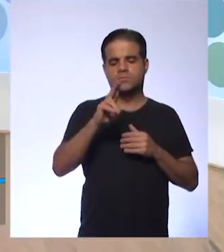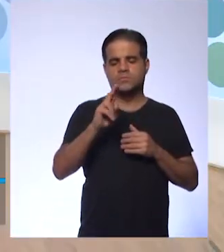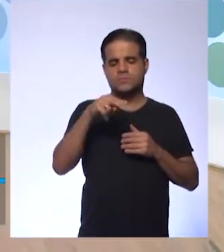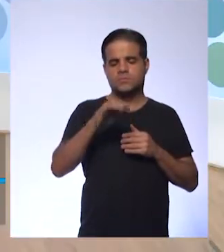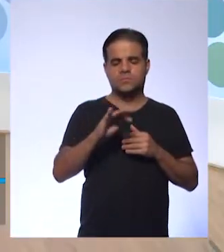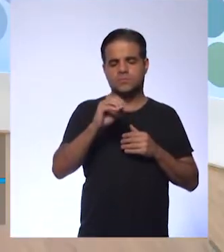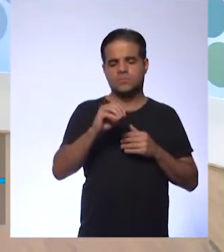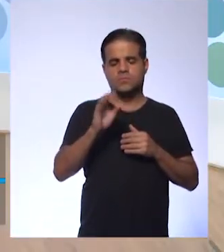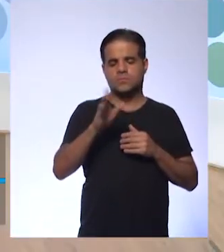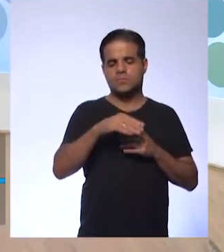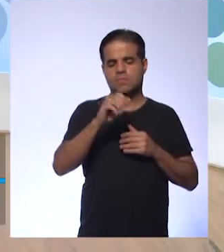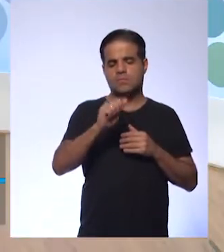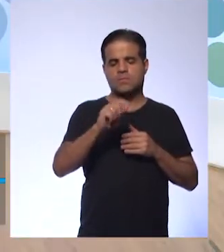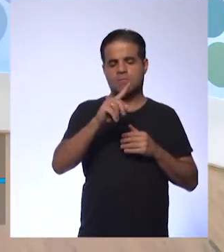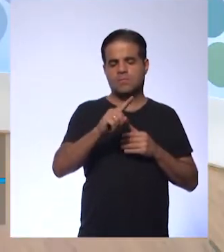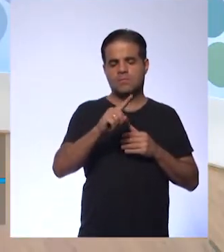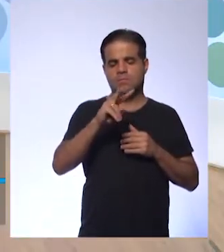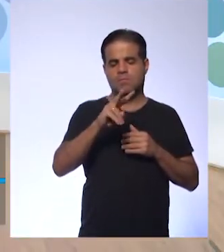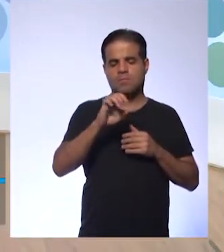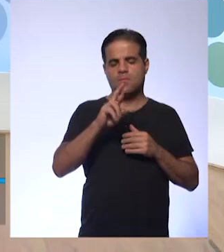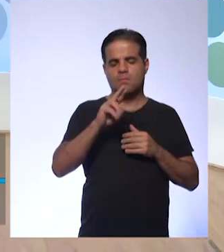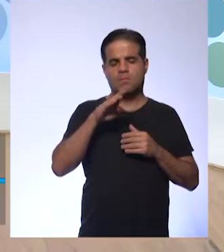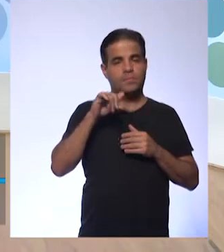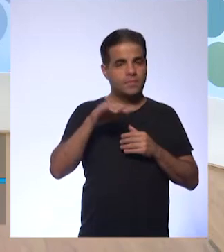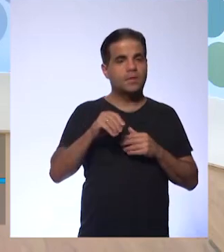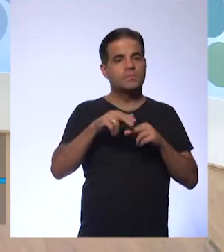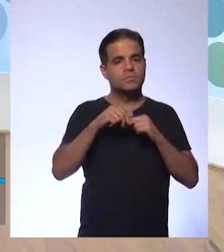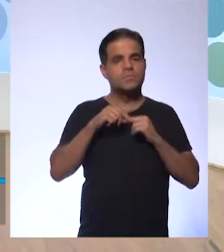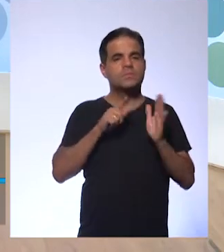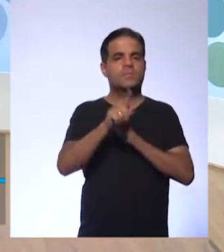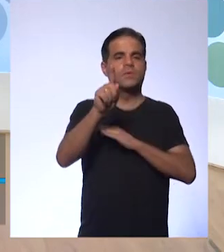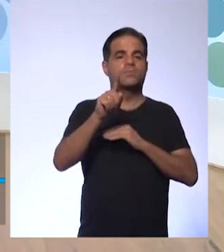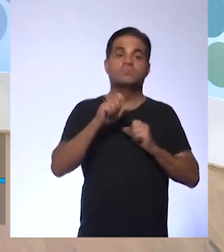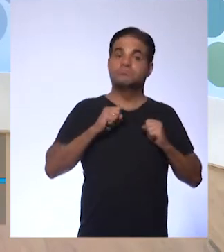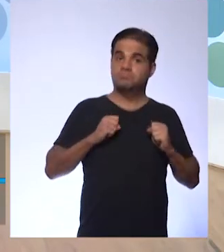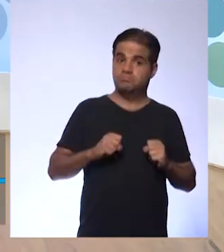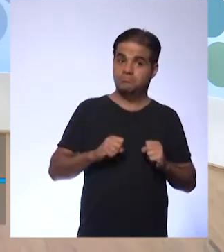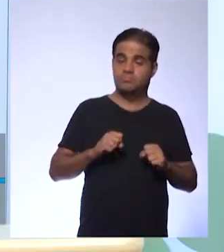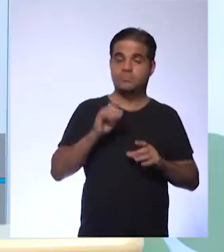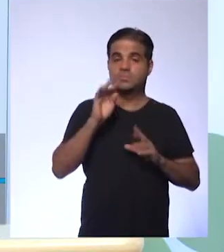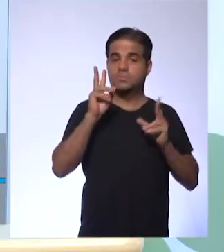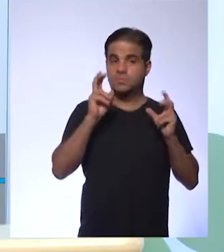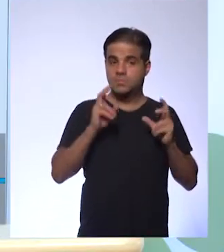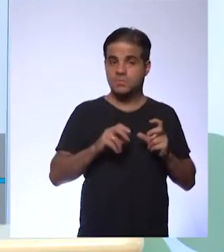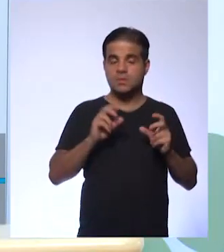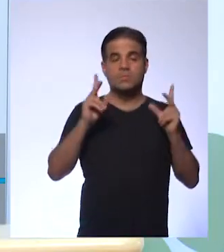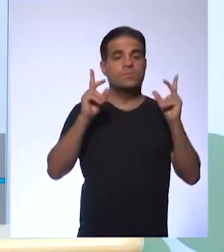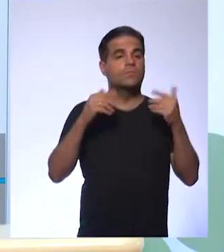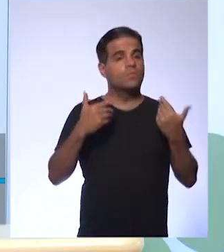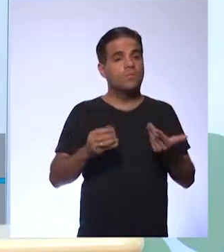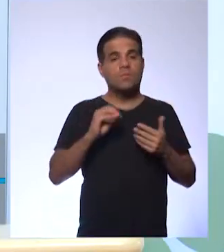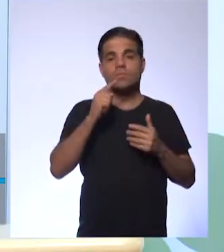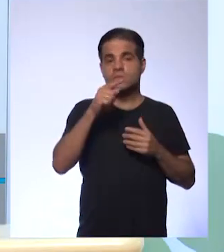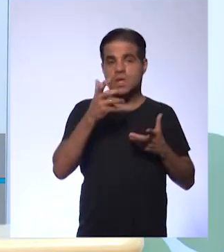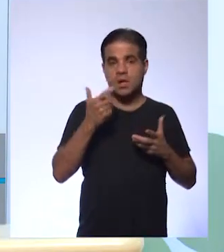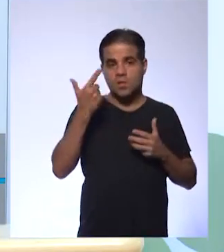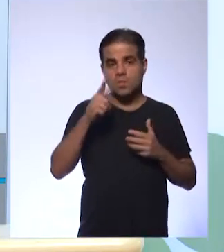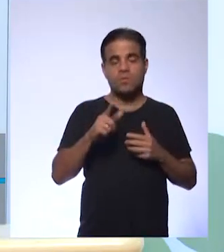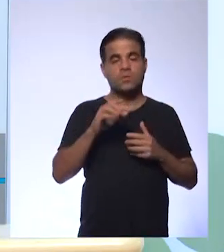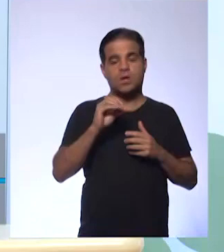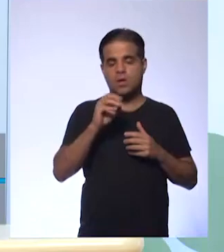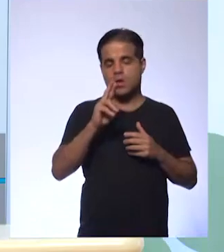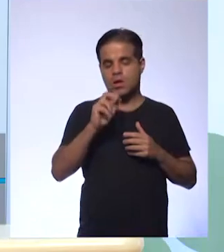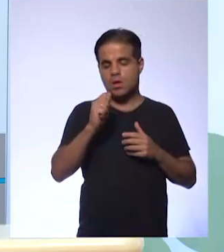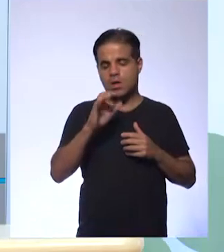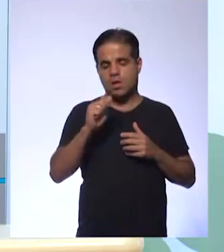complementaram todo um contexto. Foi por isso que eu fiz a pergunta no começo. Pode ser Uhum, só um termo, né, uma expressão, ou uhum. você quer uma